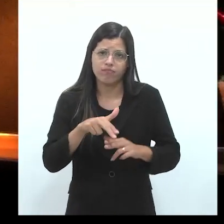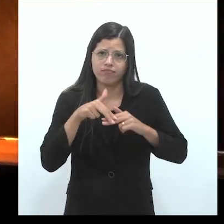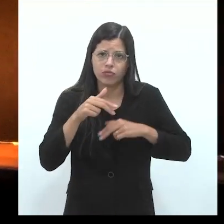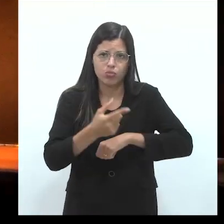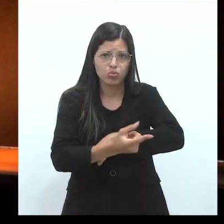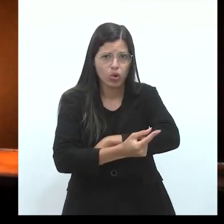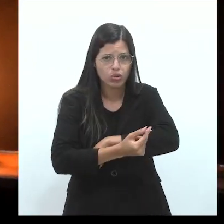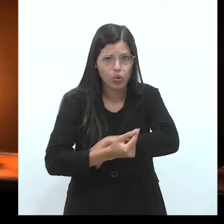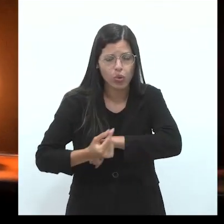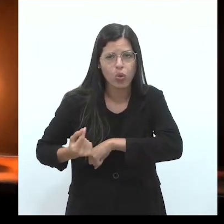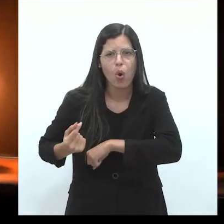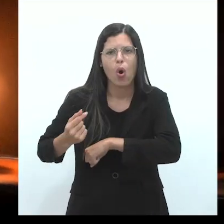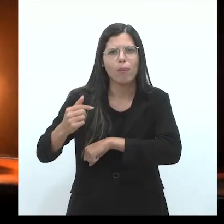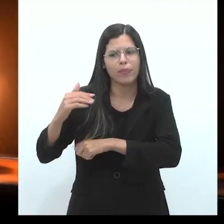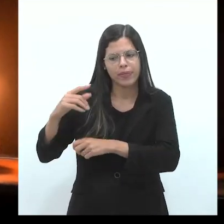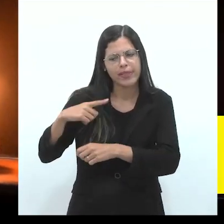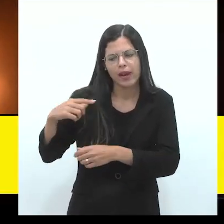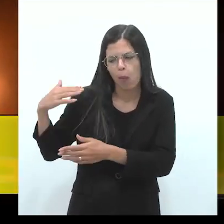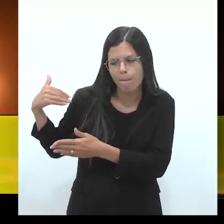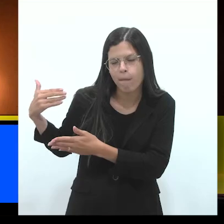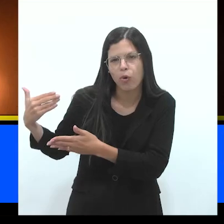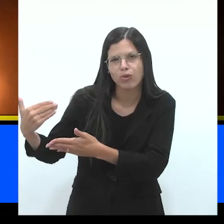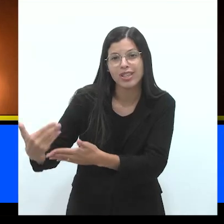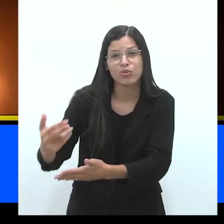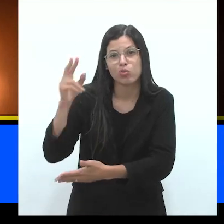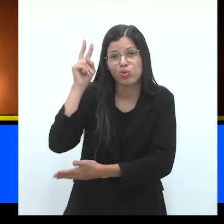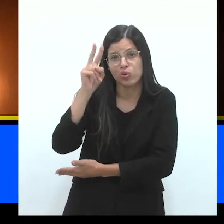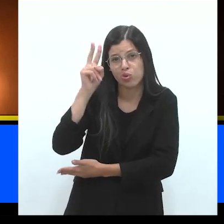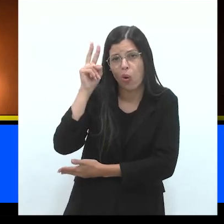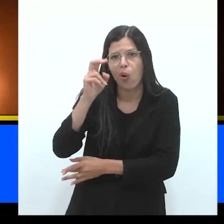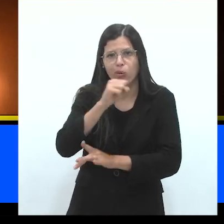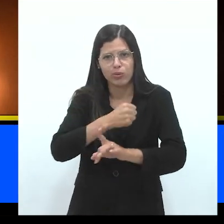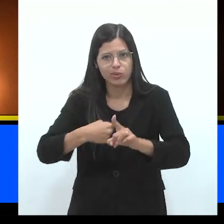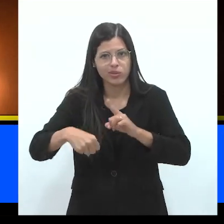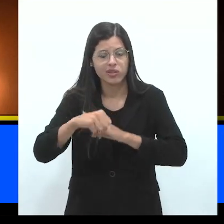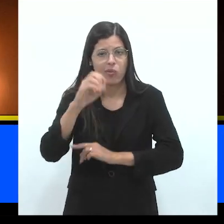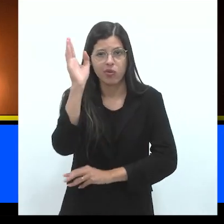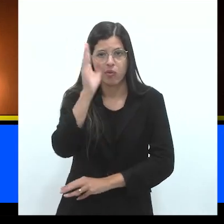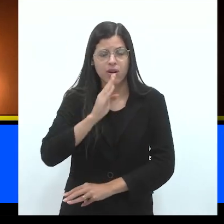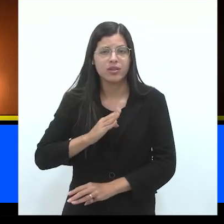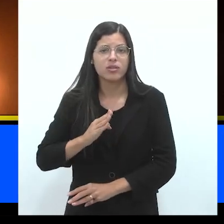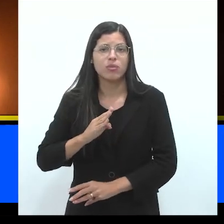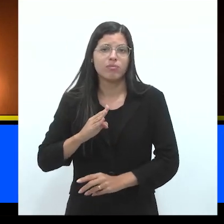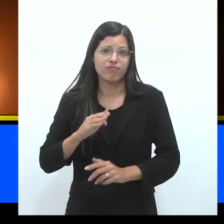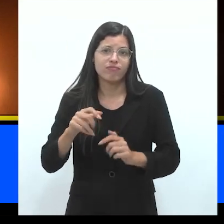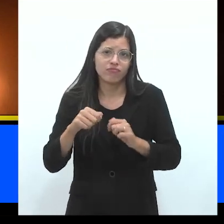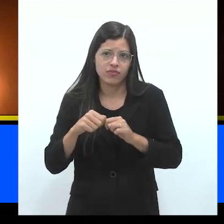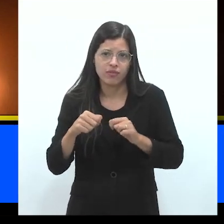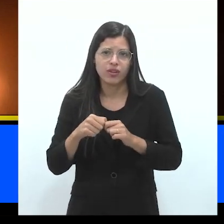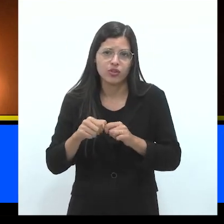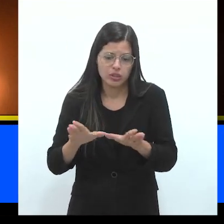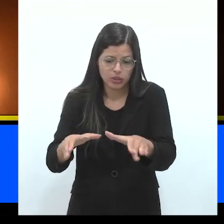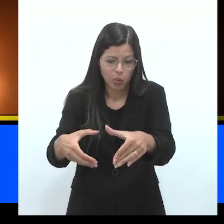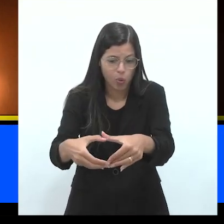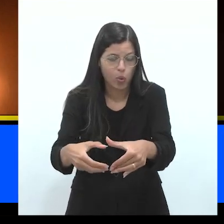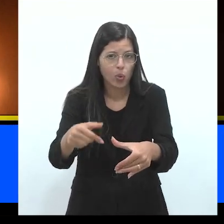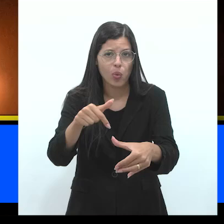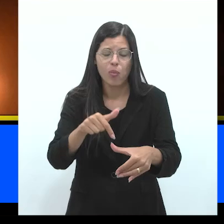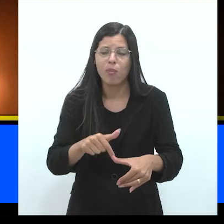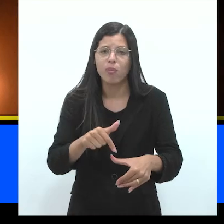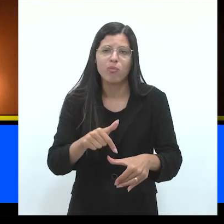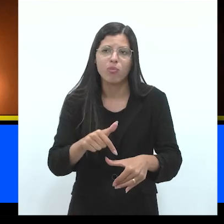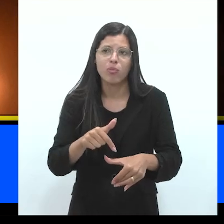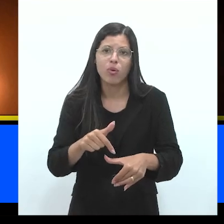consequência dos processos históricos, sociais e políticos do nosso país, que fazem com que esses segmentos da população muitas vezes estejam